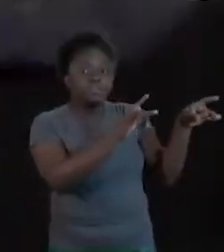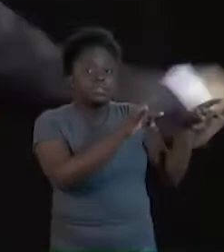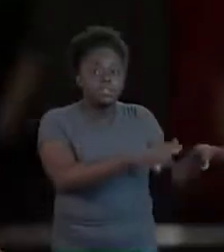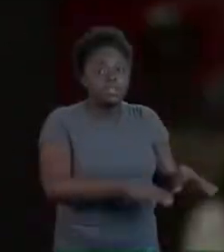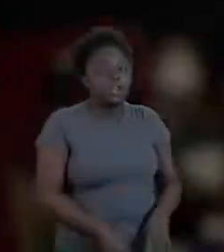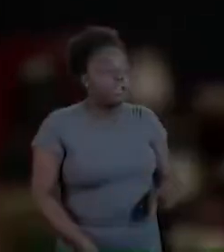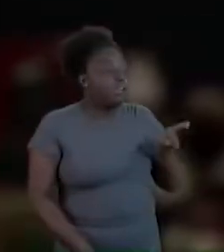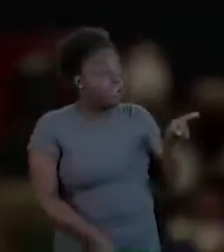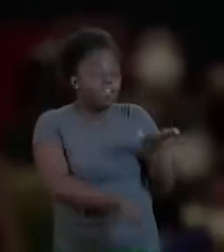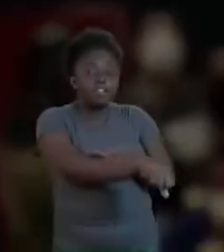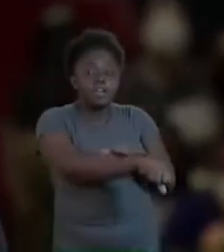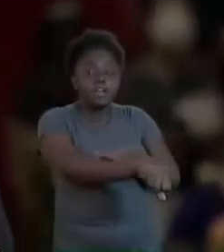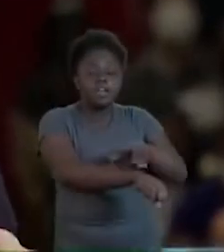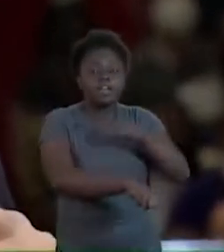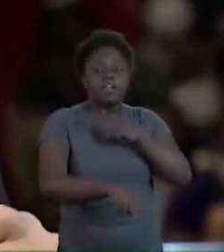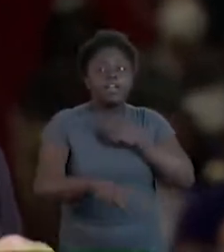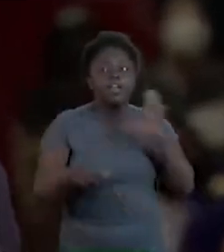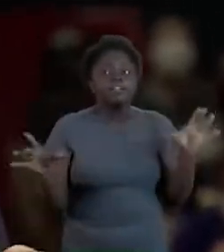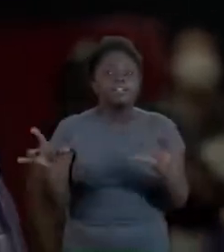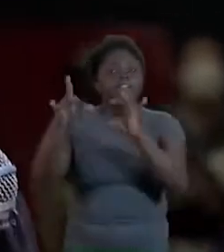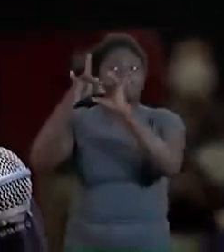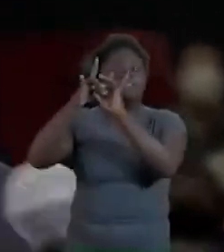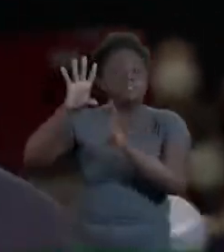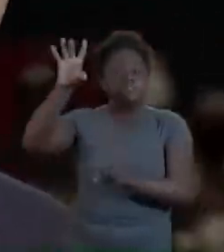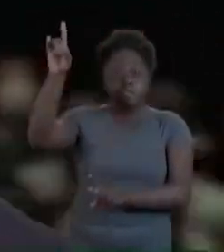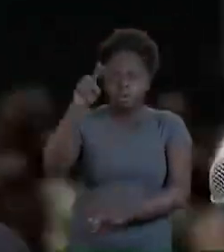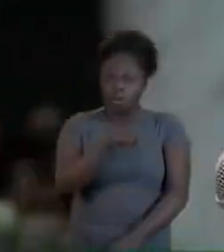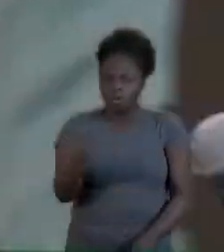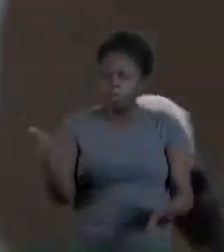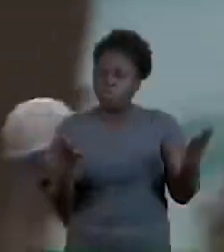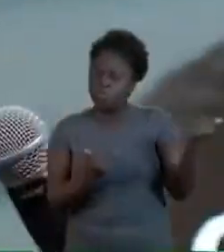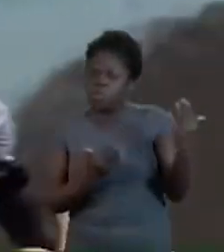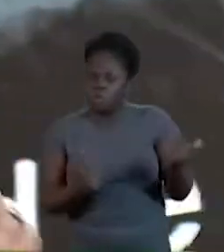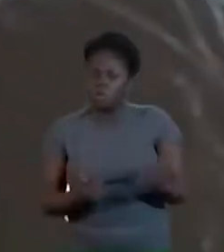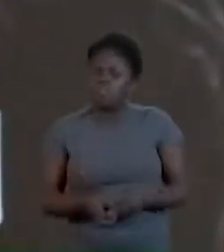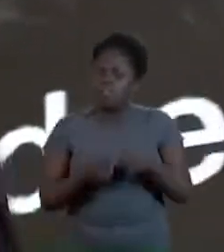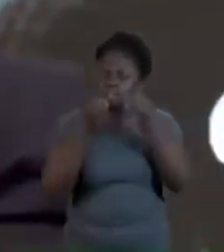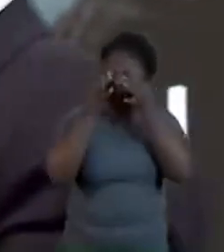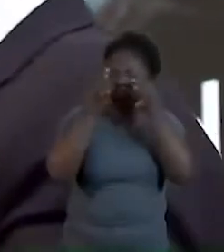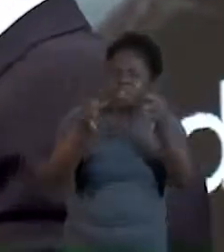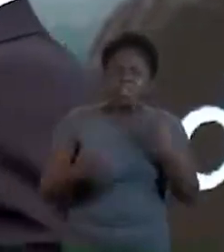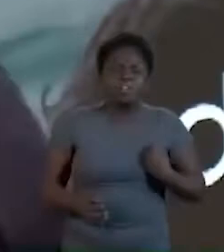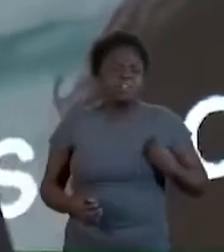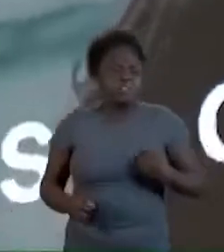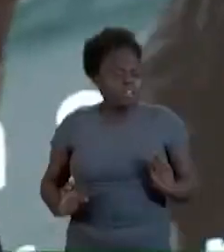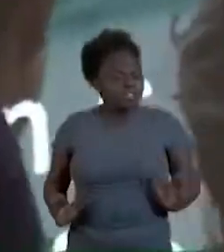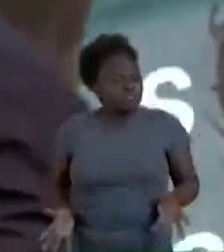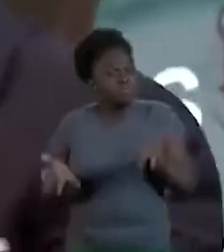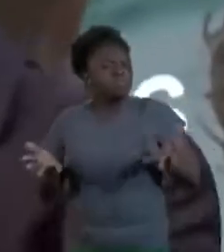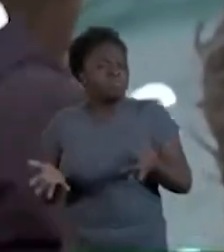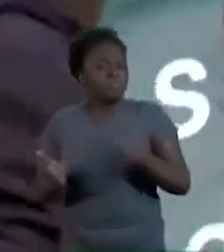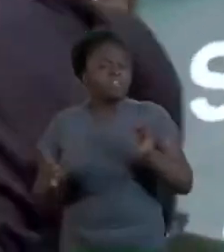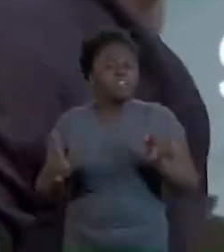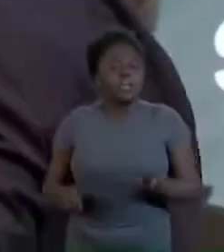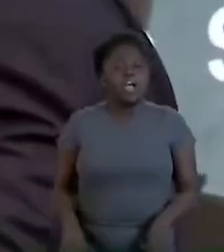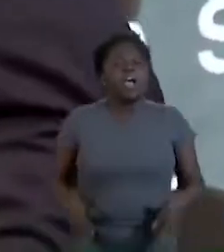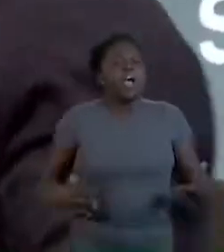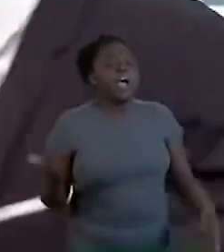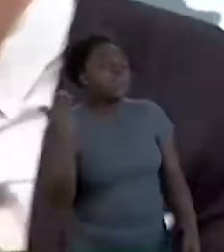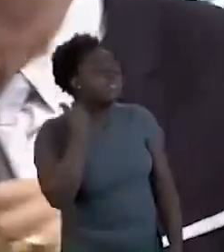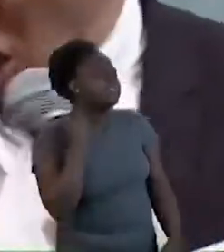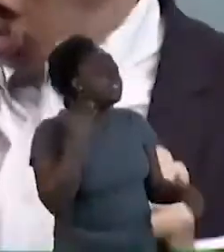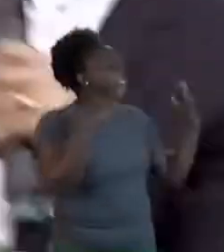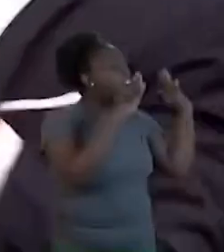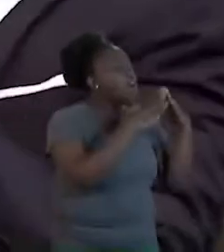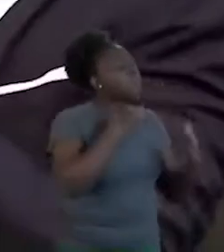a aliança. Jovens, me escutem aqui. Não vive de impulso, não. Ai, eu cansei da casa de